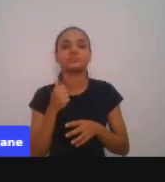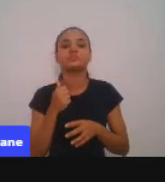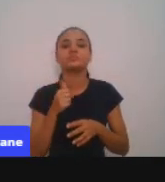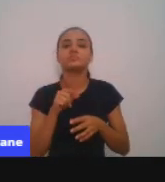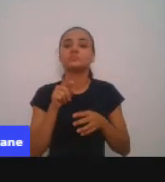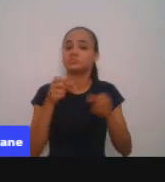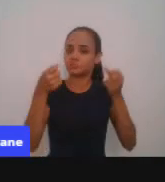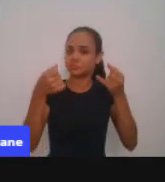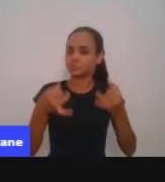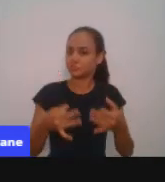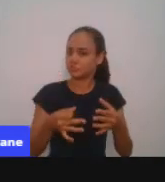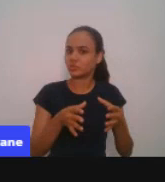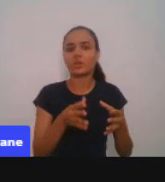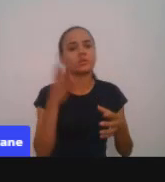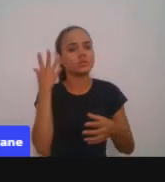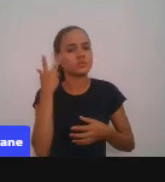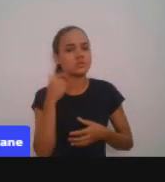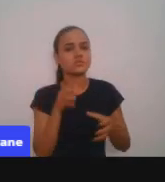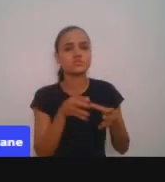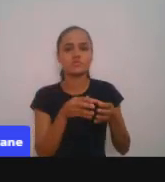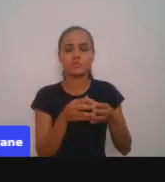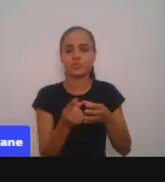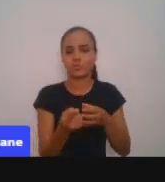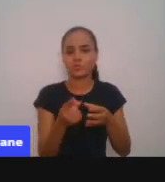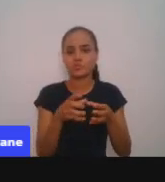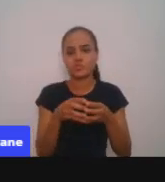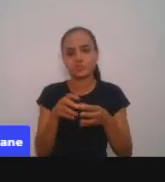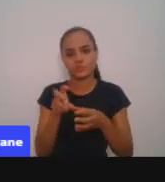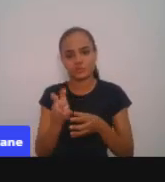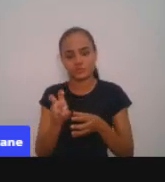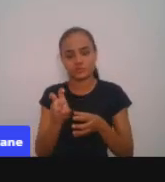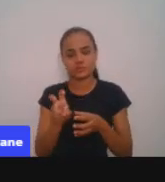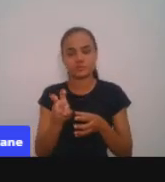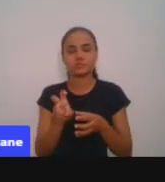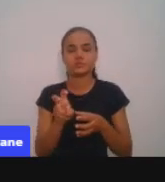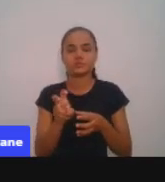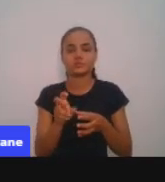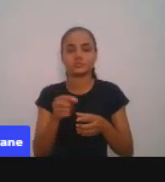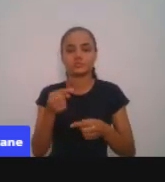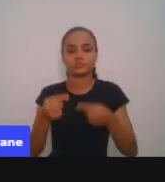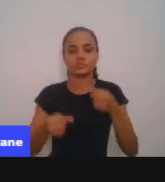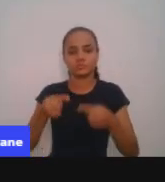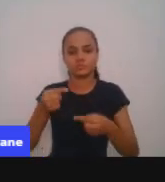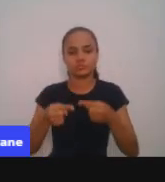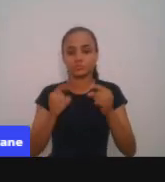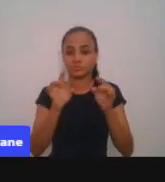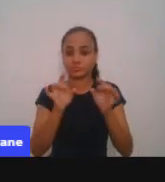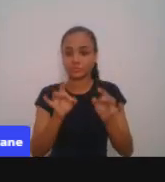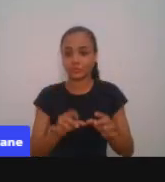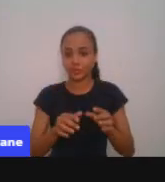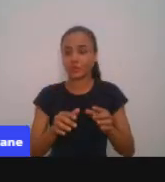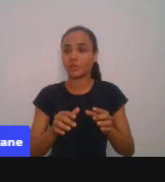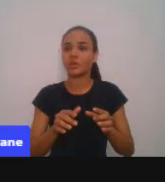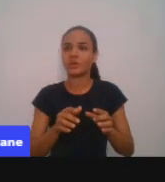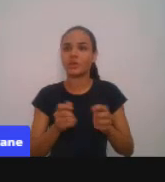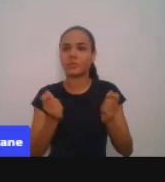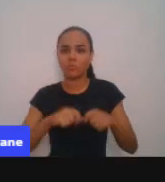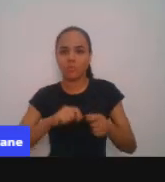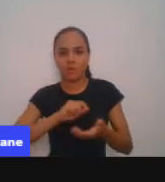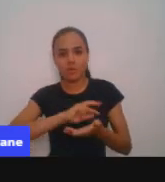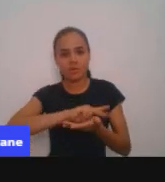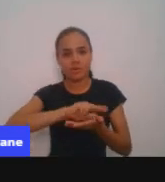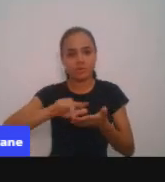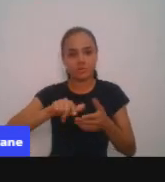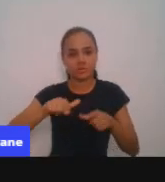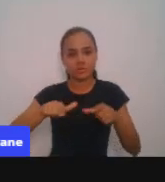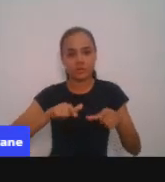5. Será discutido algumas especificidades e possibilidades do trabalho não presencial. A live